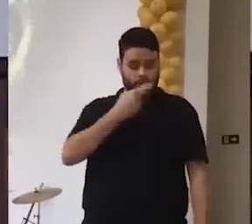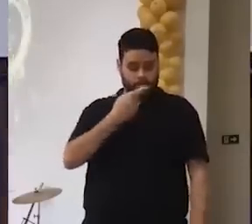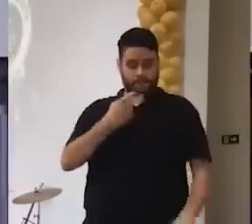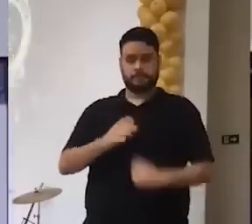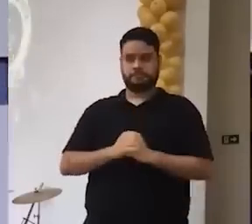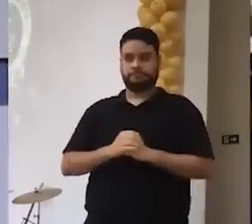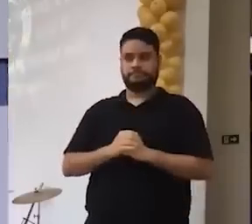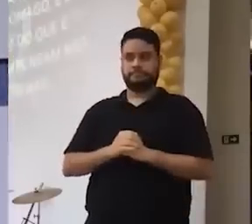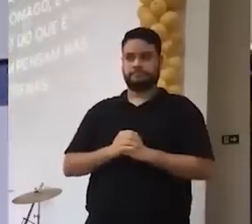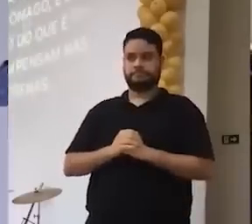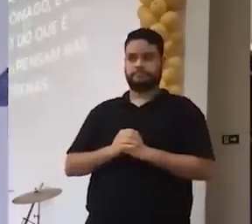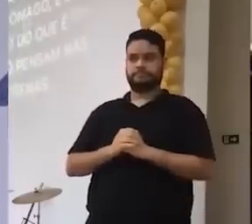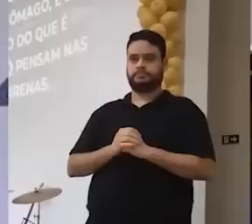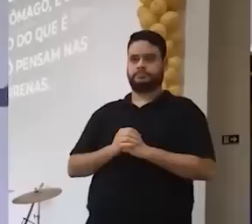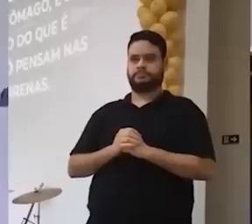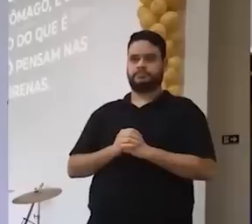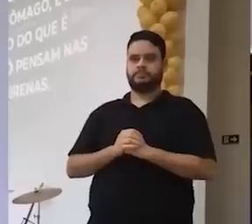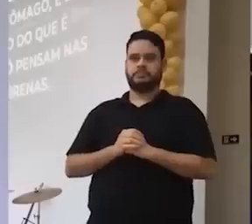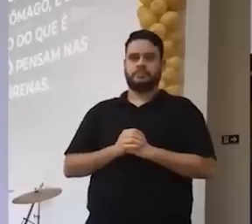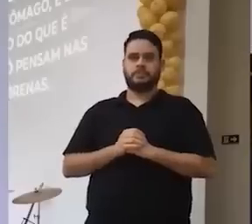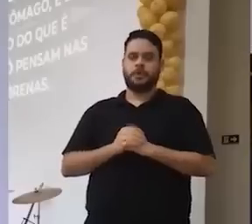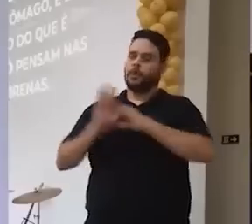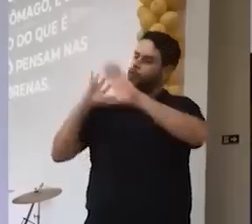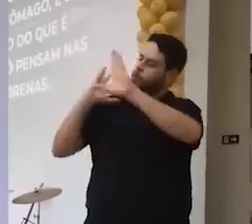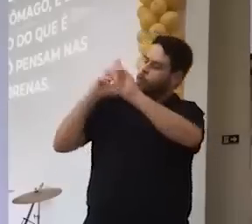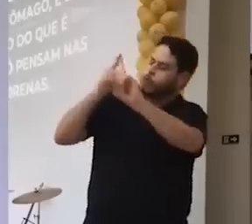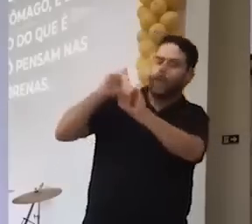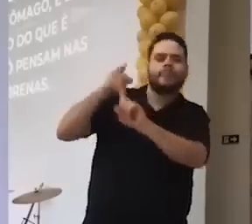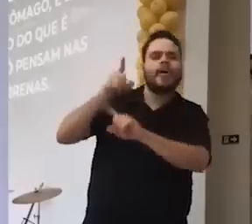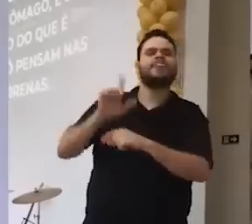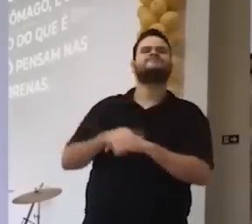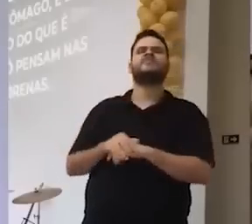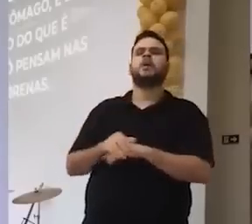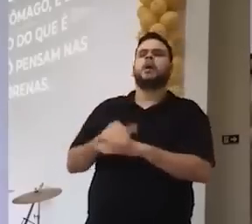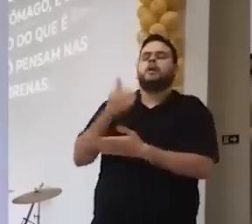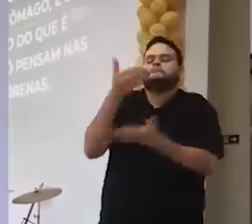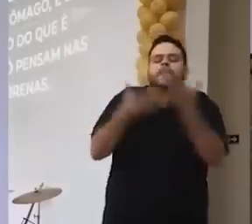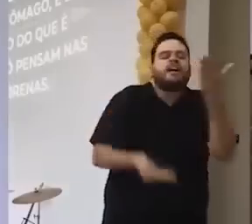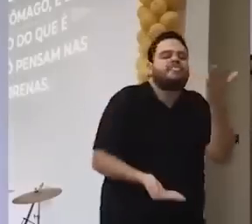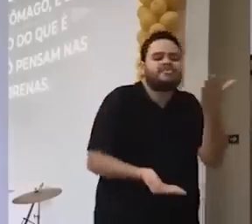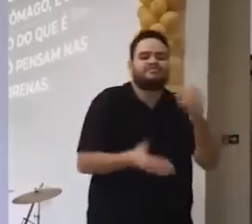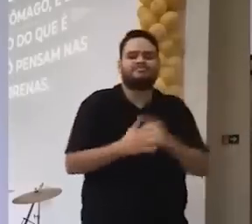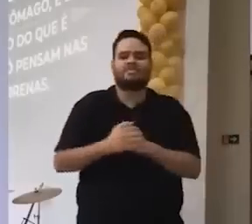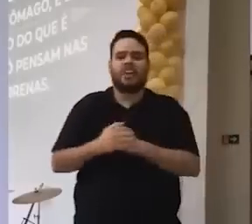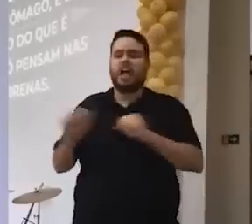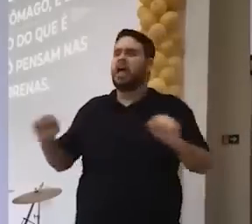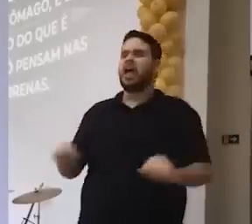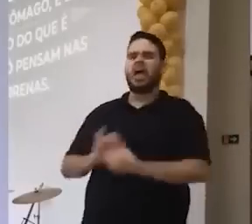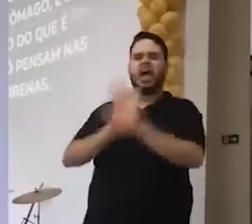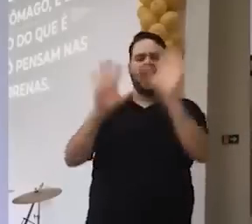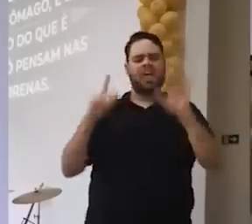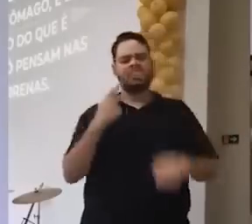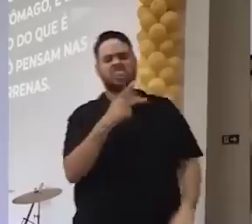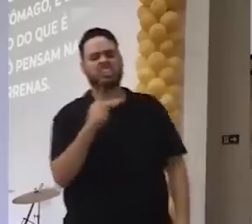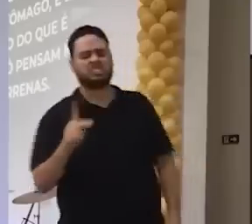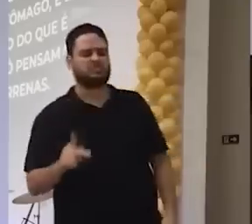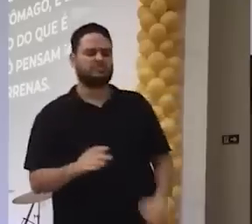a perdição, o Deus deles é o ventre, a glória deles está na sua